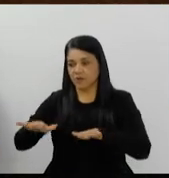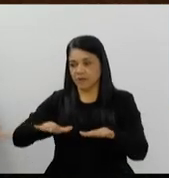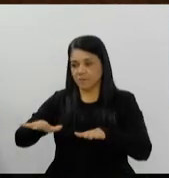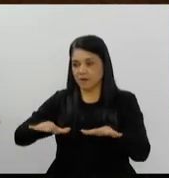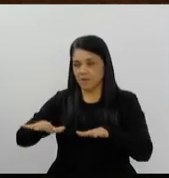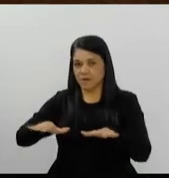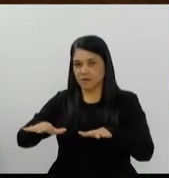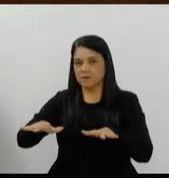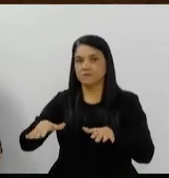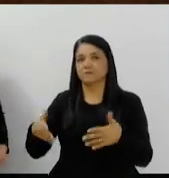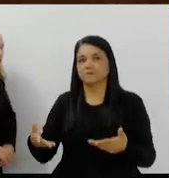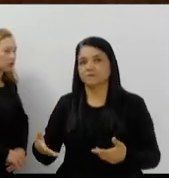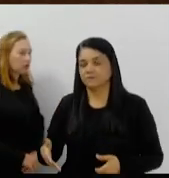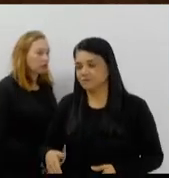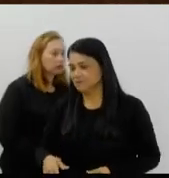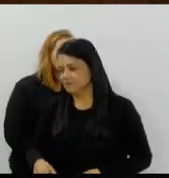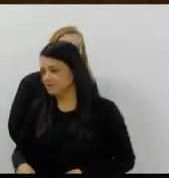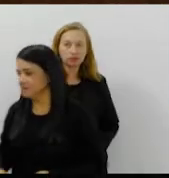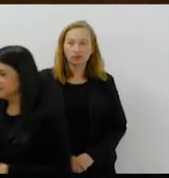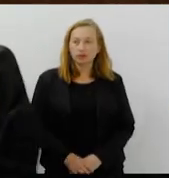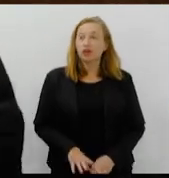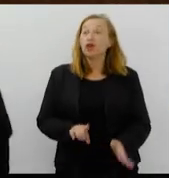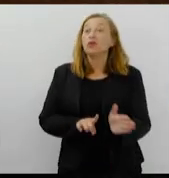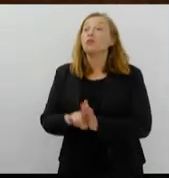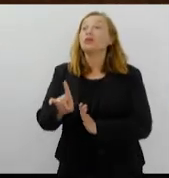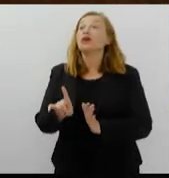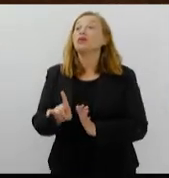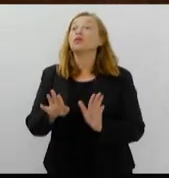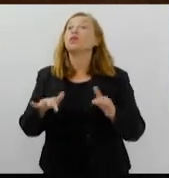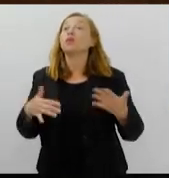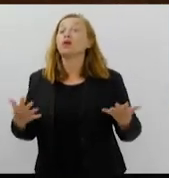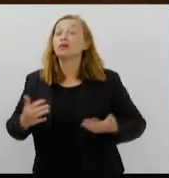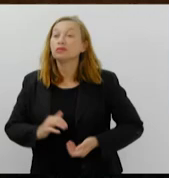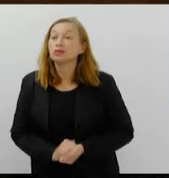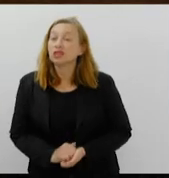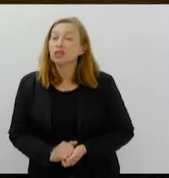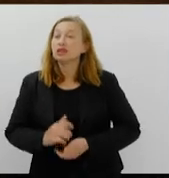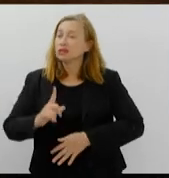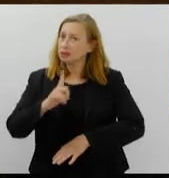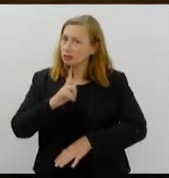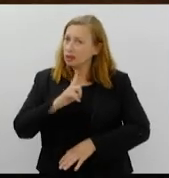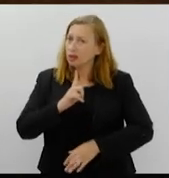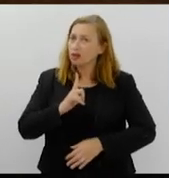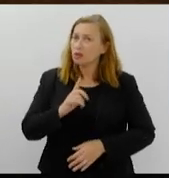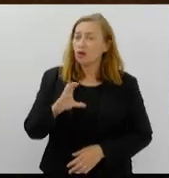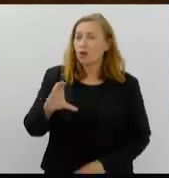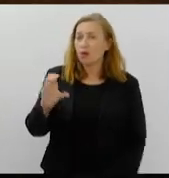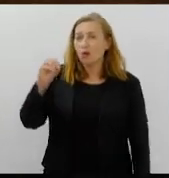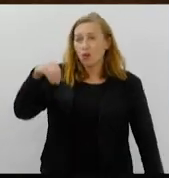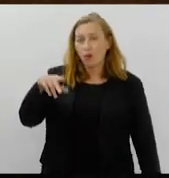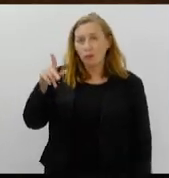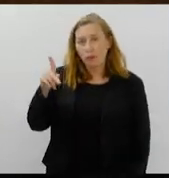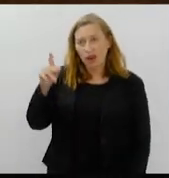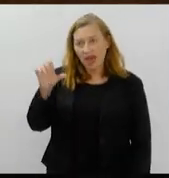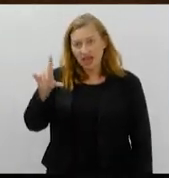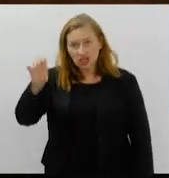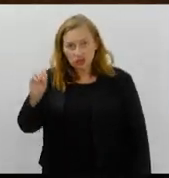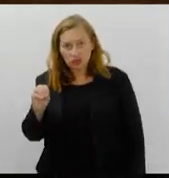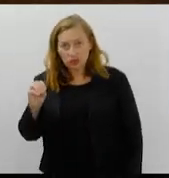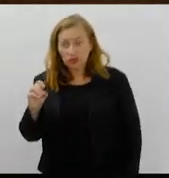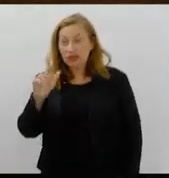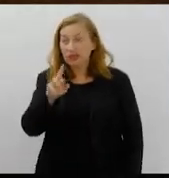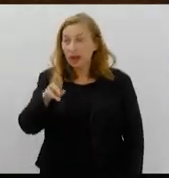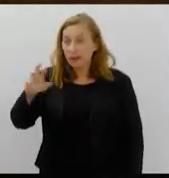presidente. Quanto tempo para que nós tenhamos o Complexo da Barra da Tijuca,